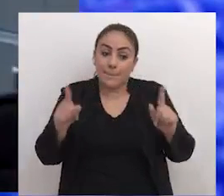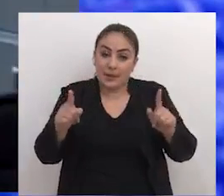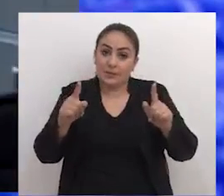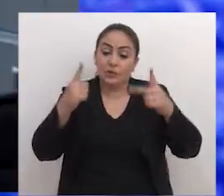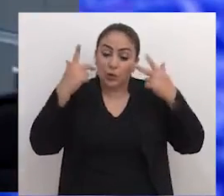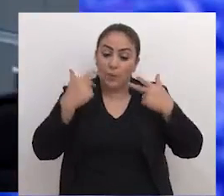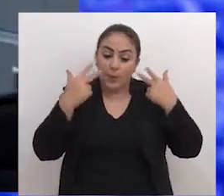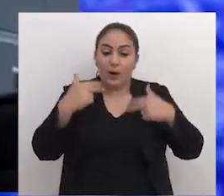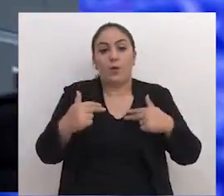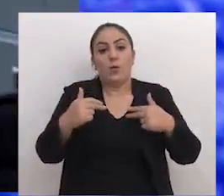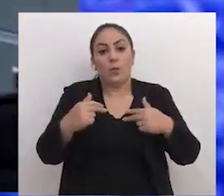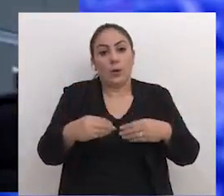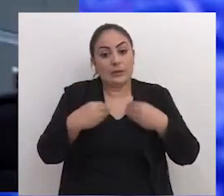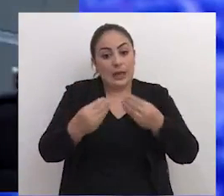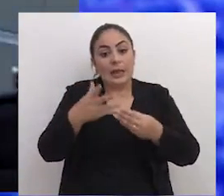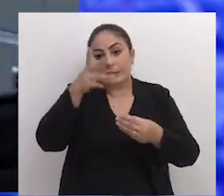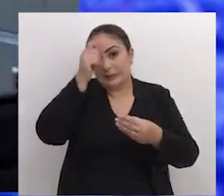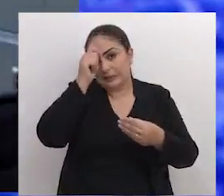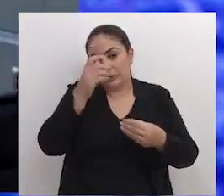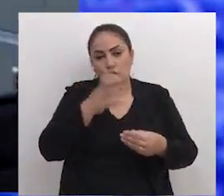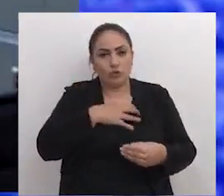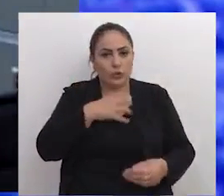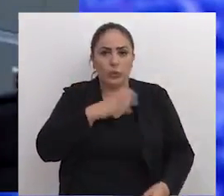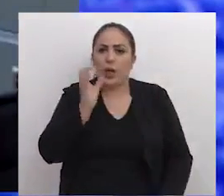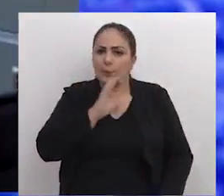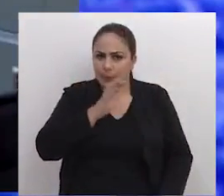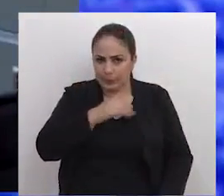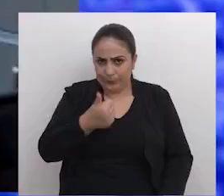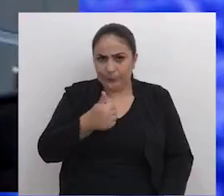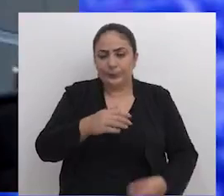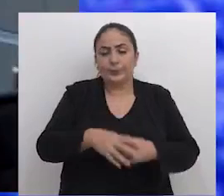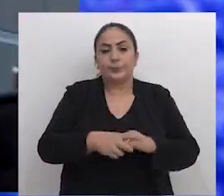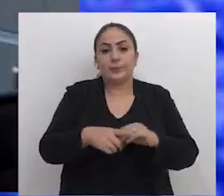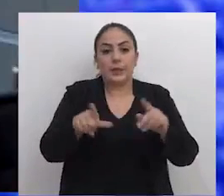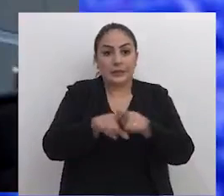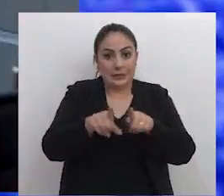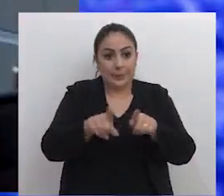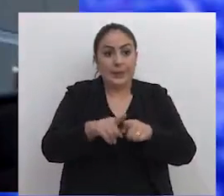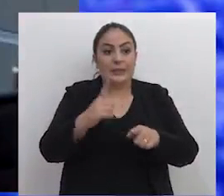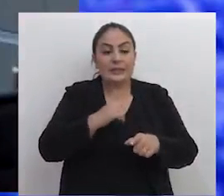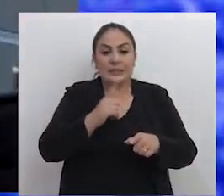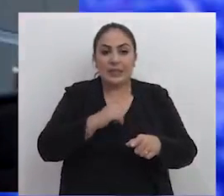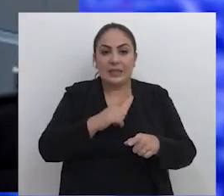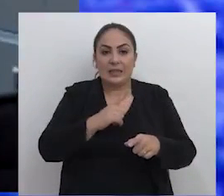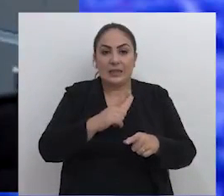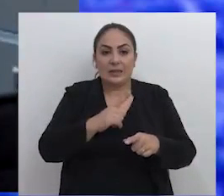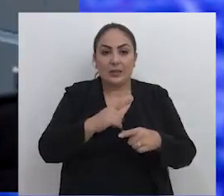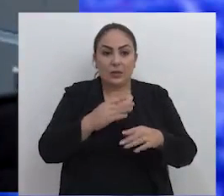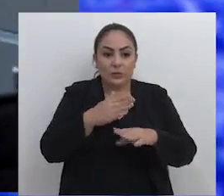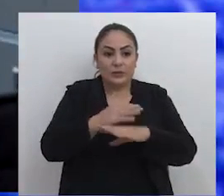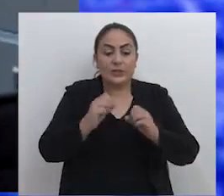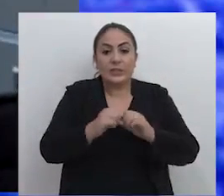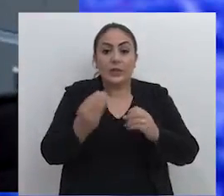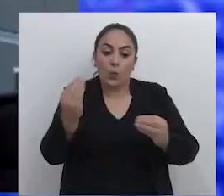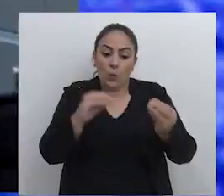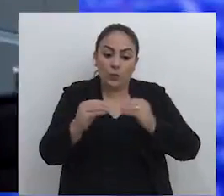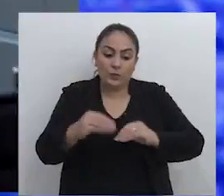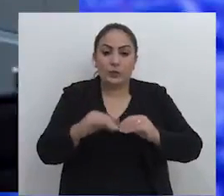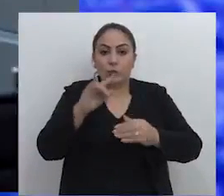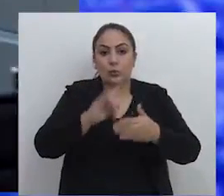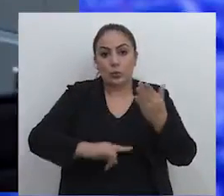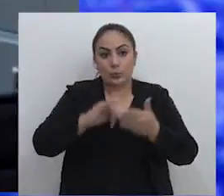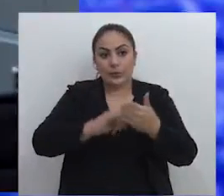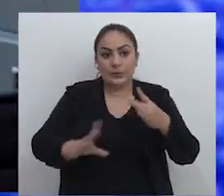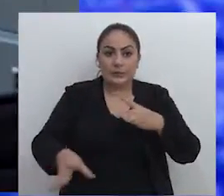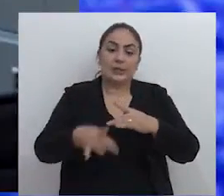regra, o benefício ele está sendo analisado de forma rápida. Também existem abas que foram incluídas para que os